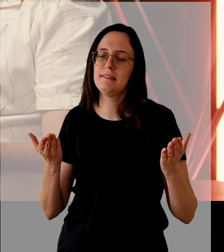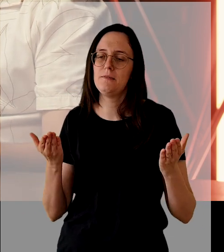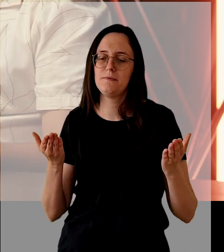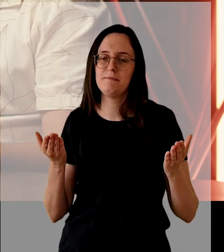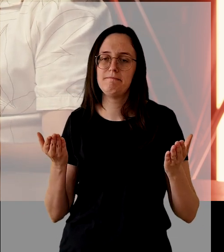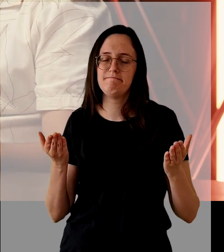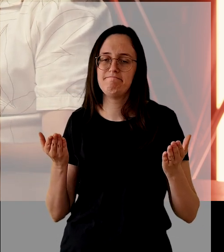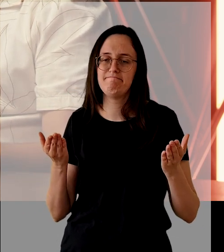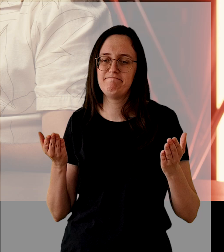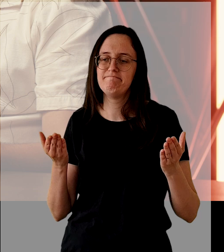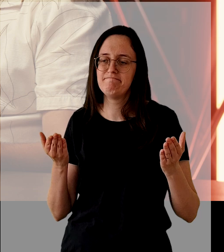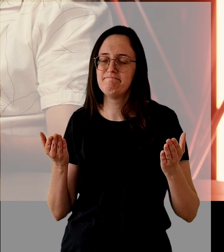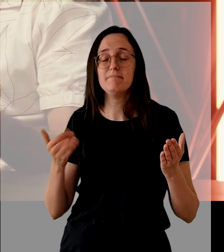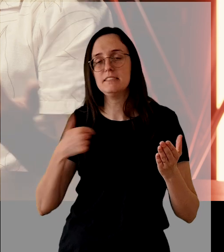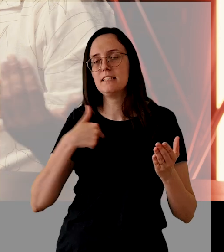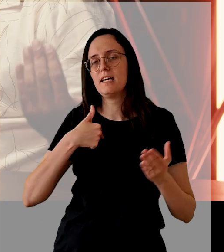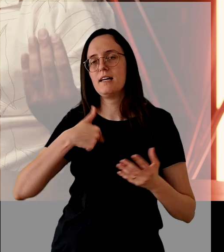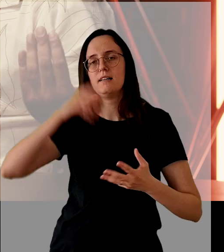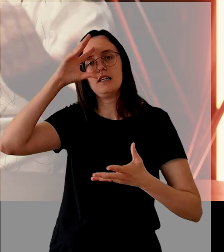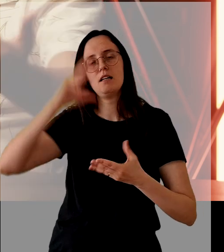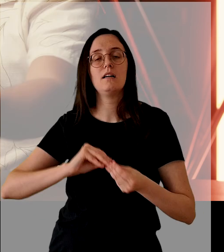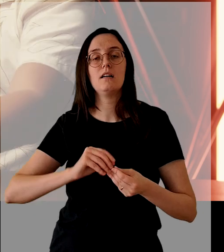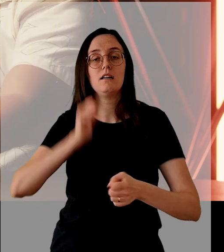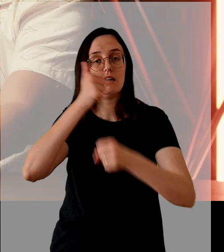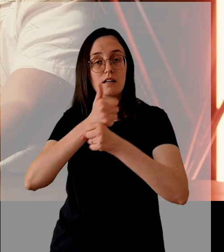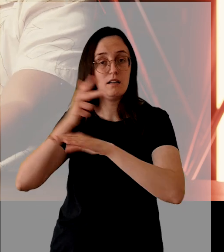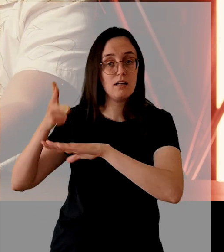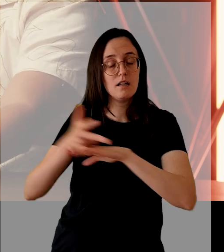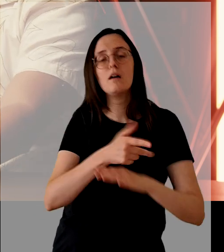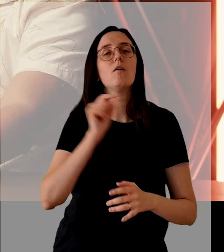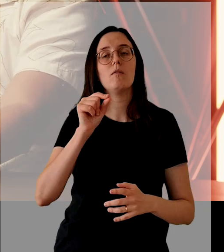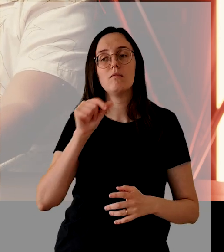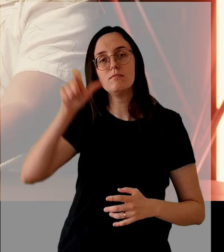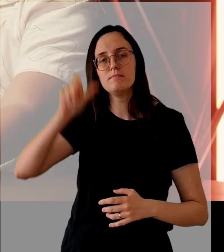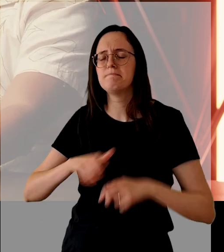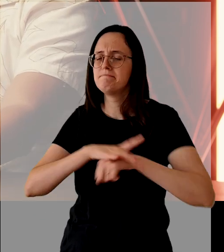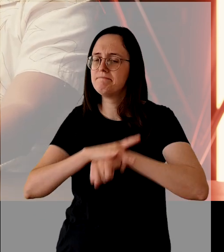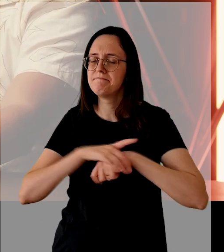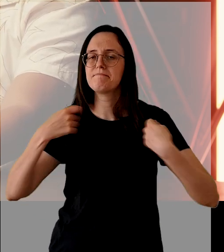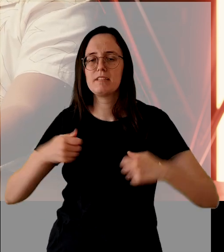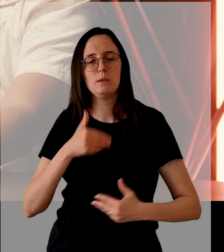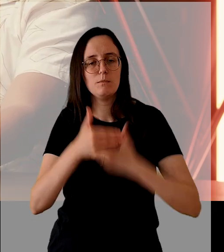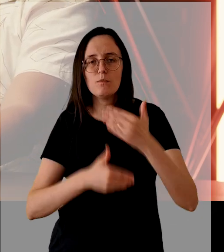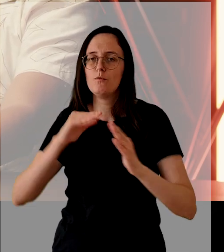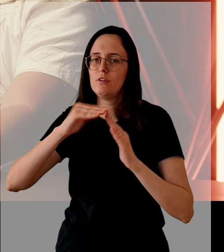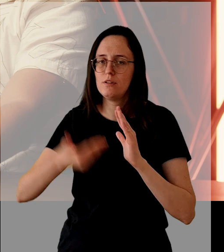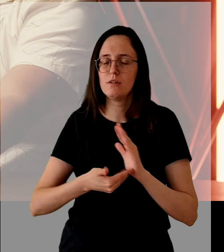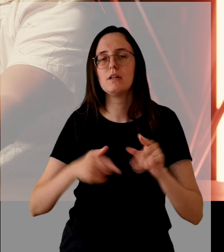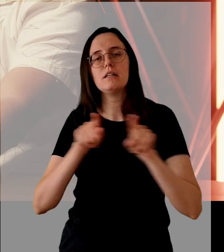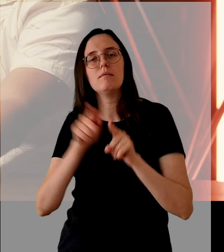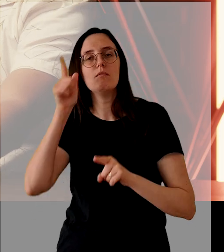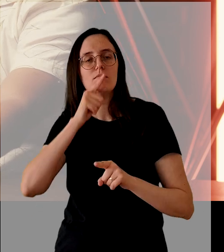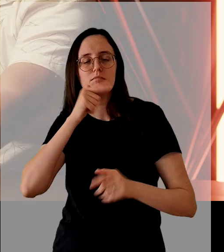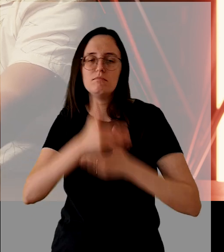Então eu entendo que o diretor de fotografia é um cara que ele tem que garantir os processos até para